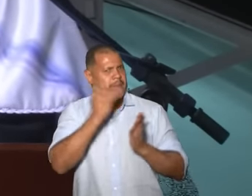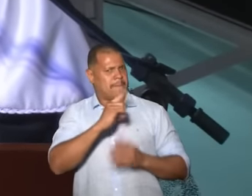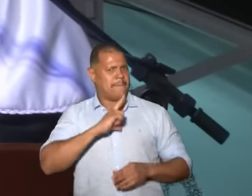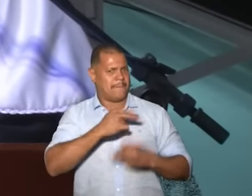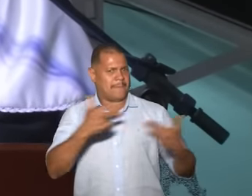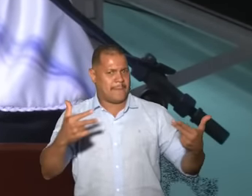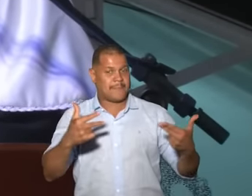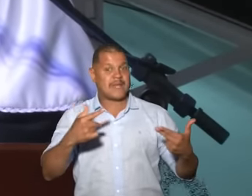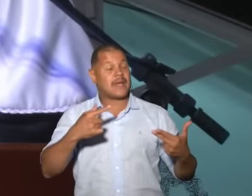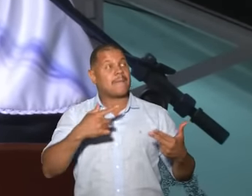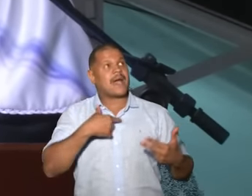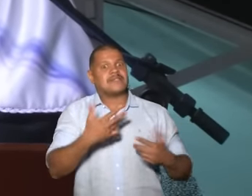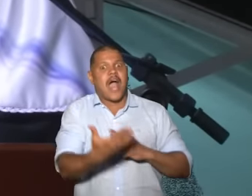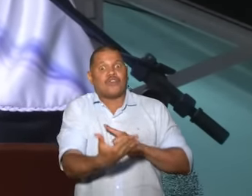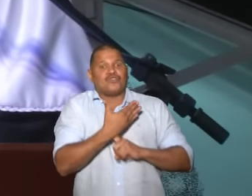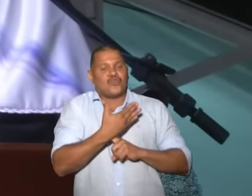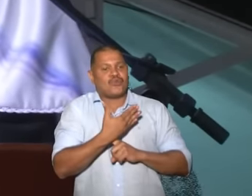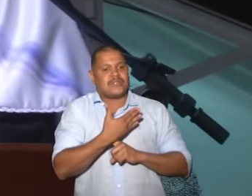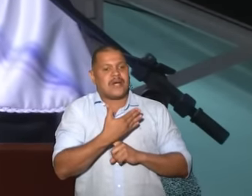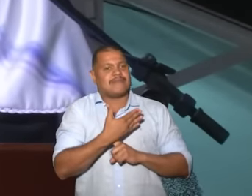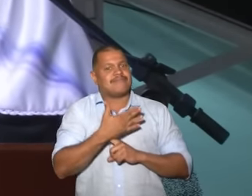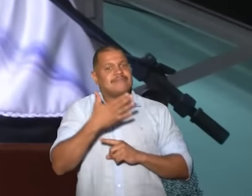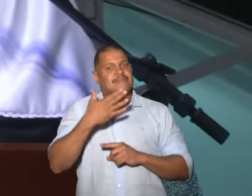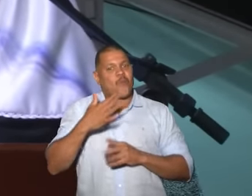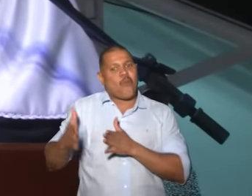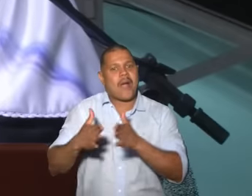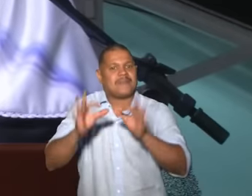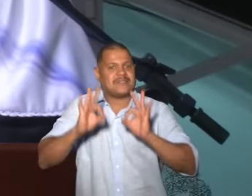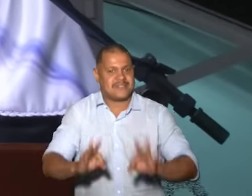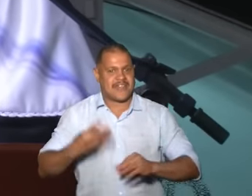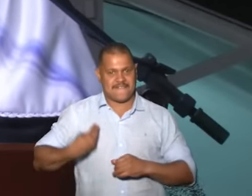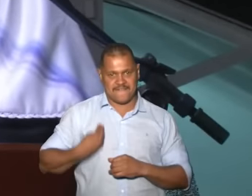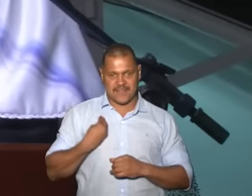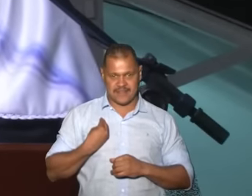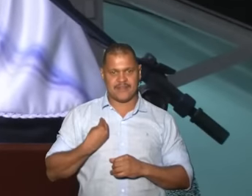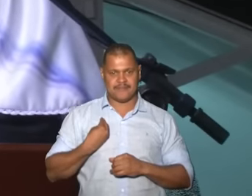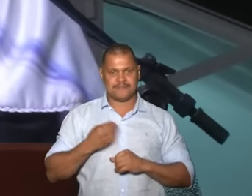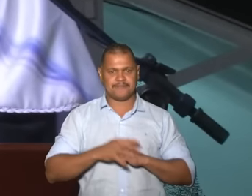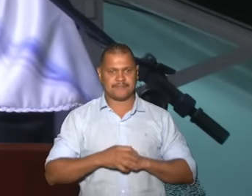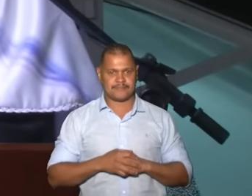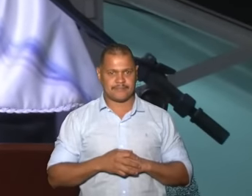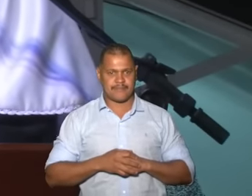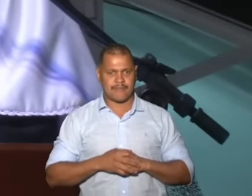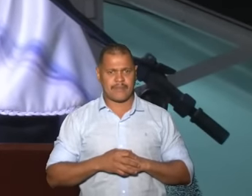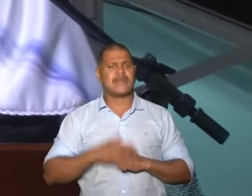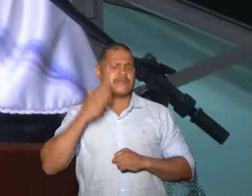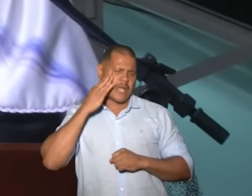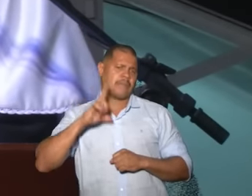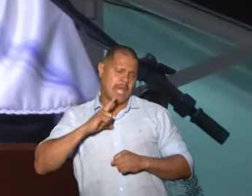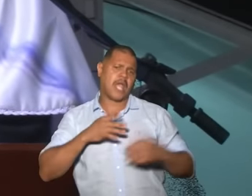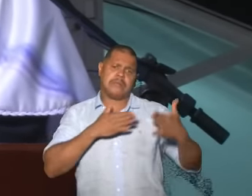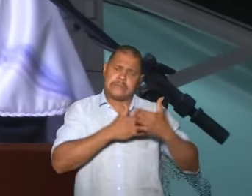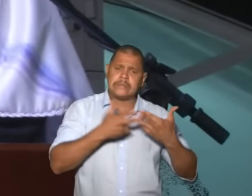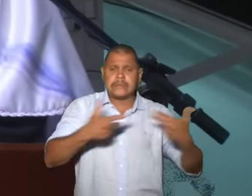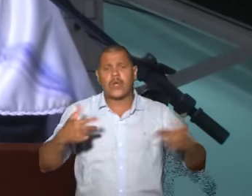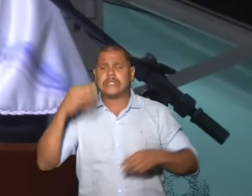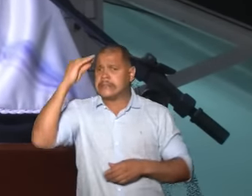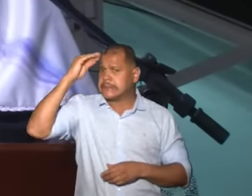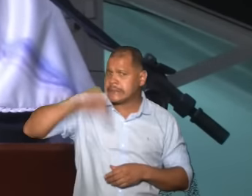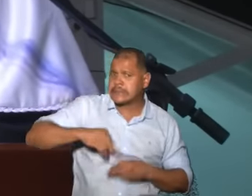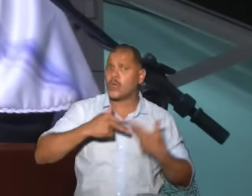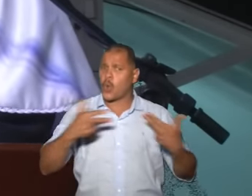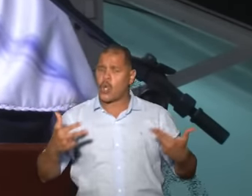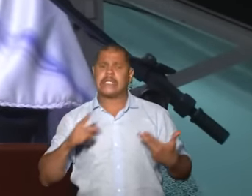nós e de nossas vidas. A UFV é uma vitória frente às adversidades, às limitações, ao desânimo,